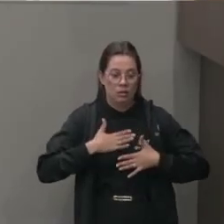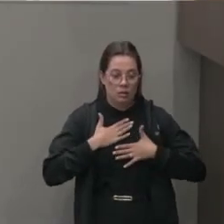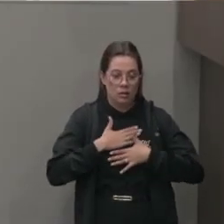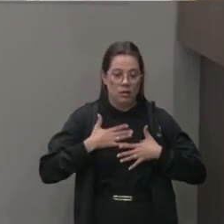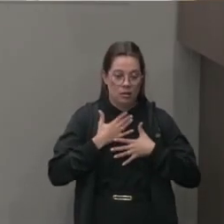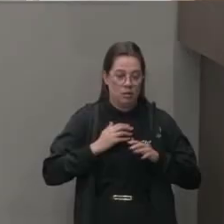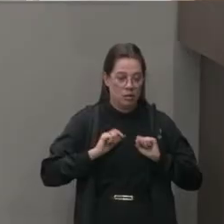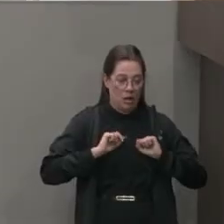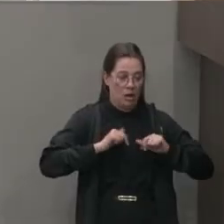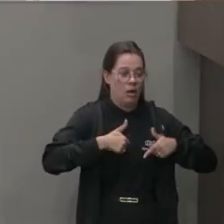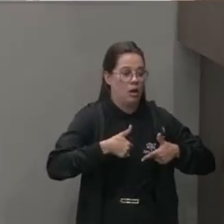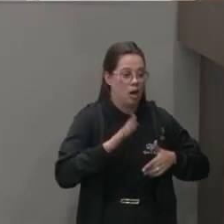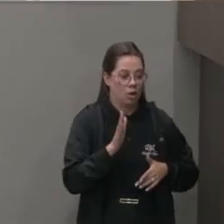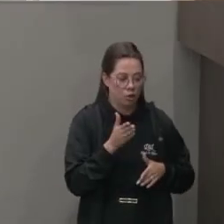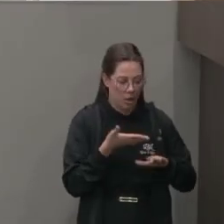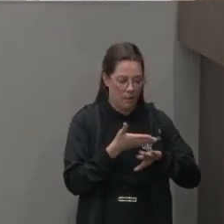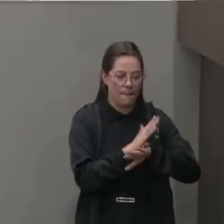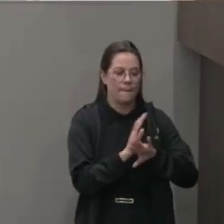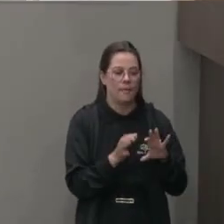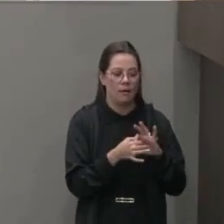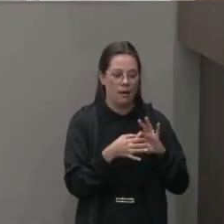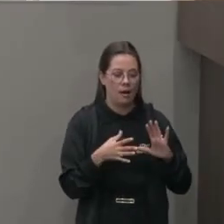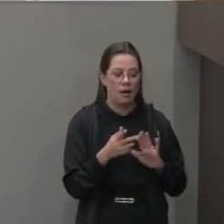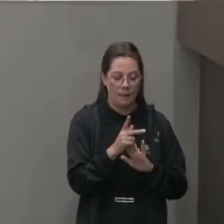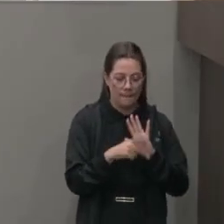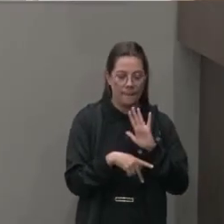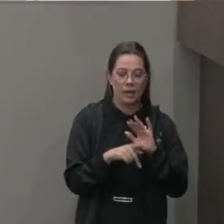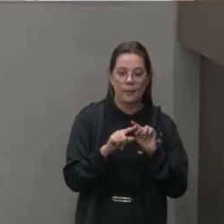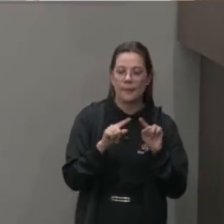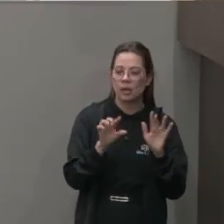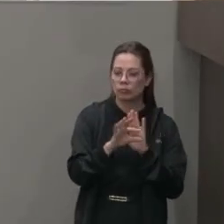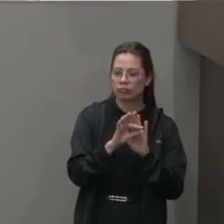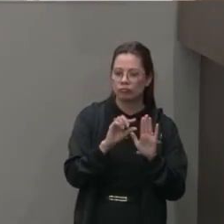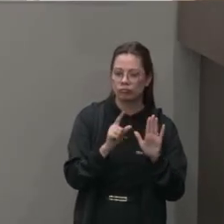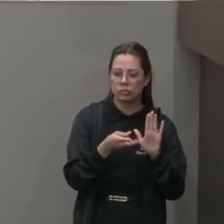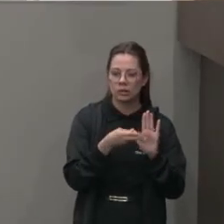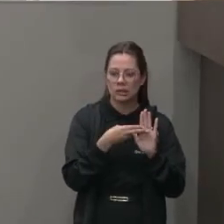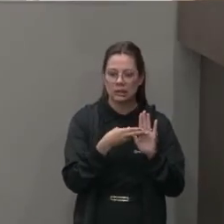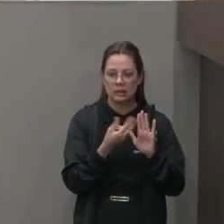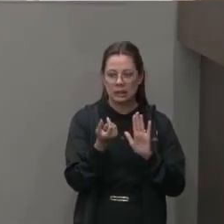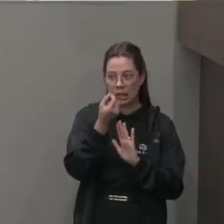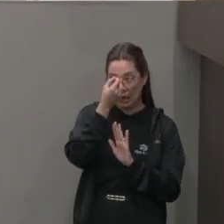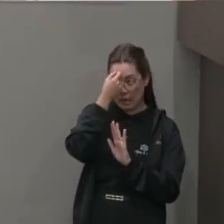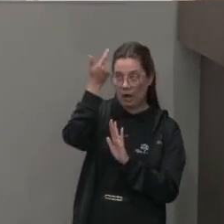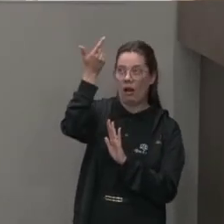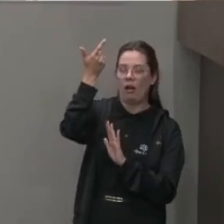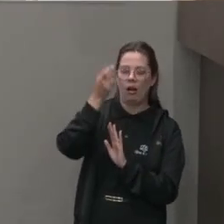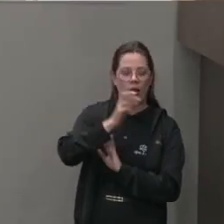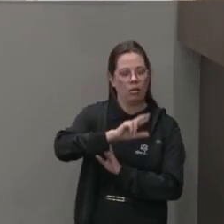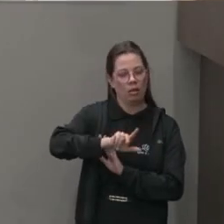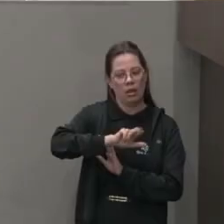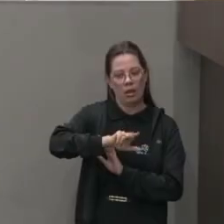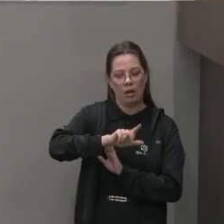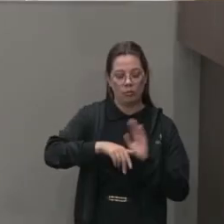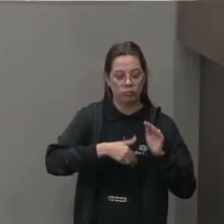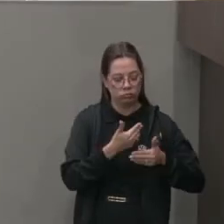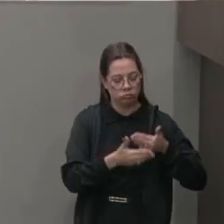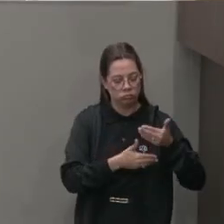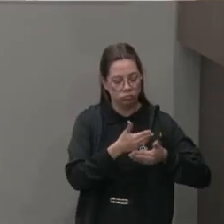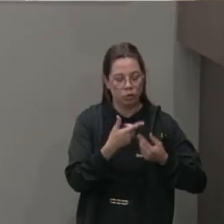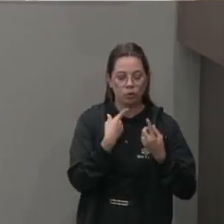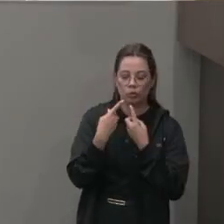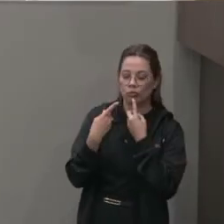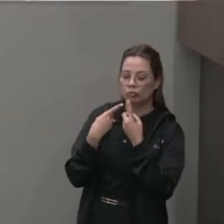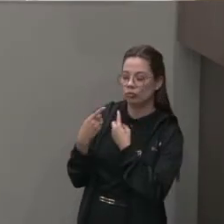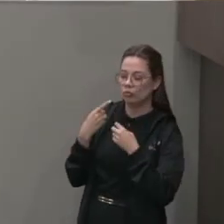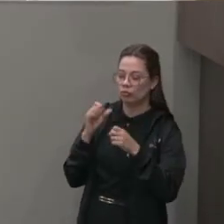que queria que o projeto fosse liberado, mas essa emenda não surgiu da cabeça da vereadora, surgiu de um processo de diálogo e